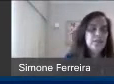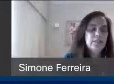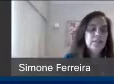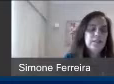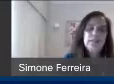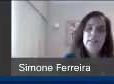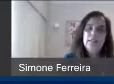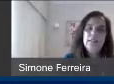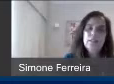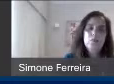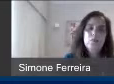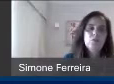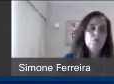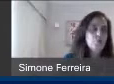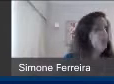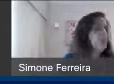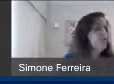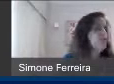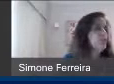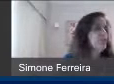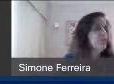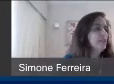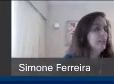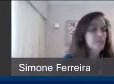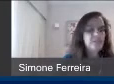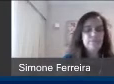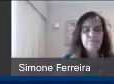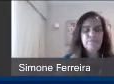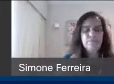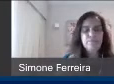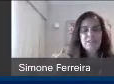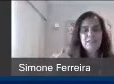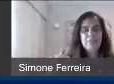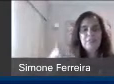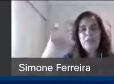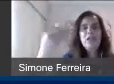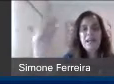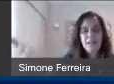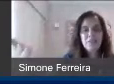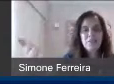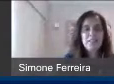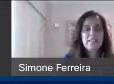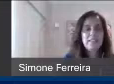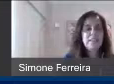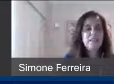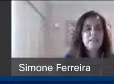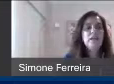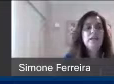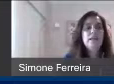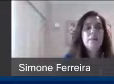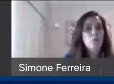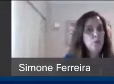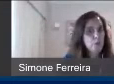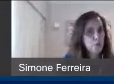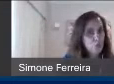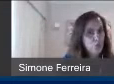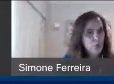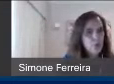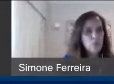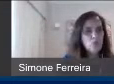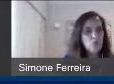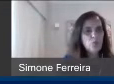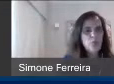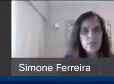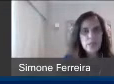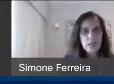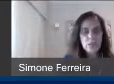sugestões de melhorar a sua escrita, então é muito útil isso para quem quer fazer uma